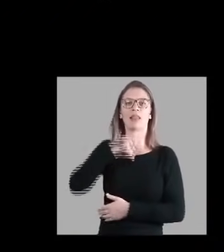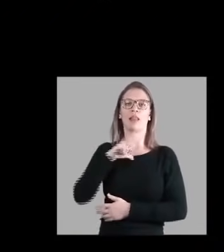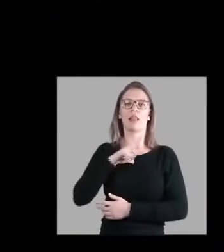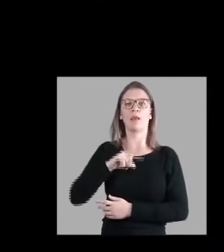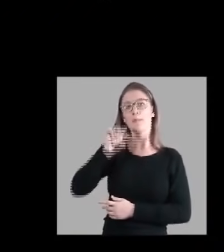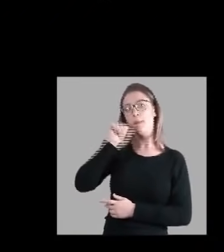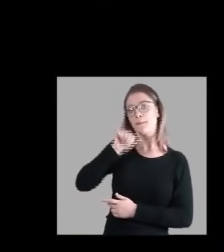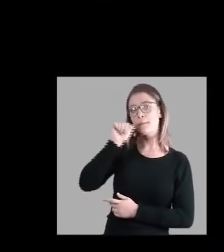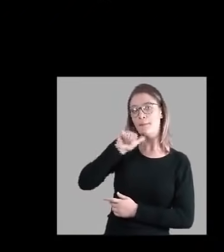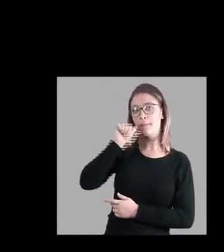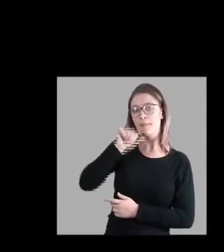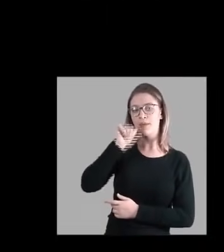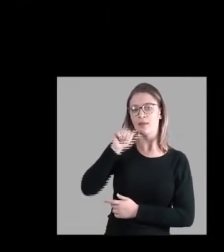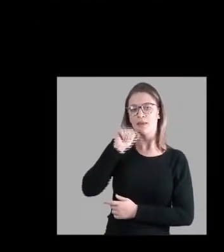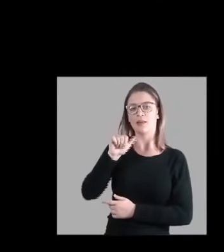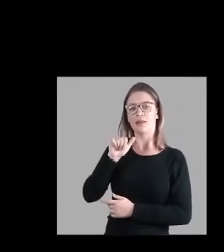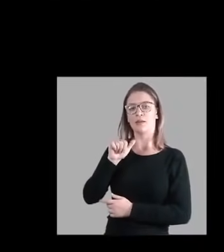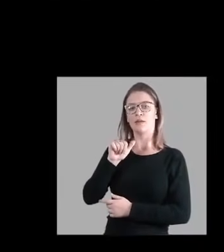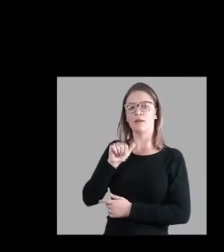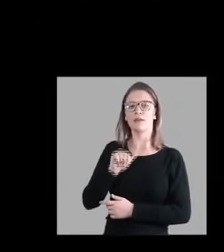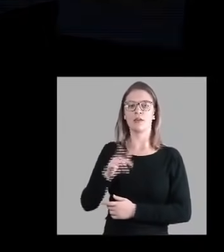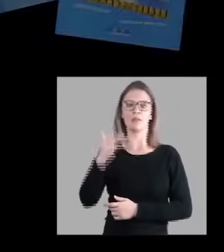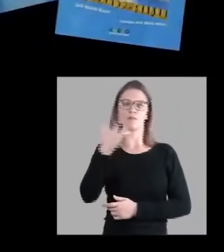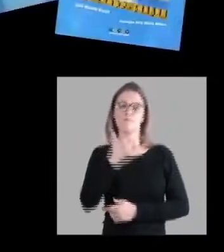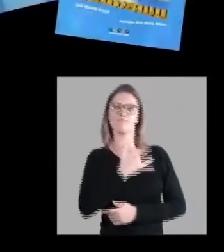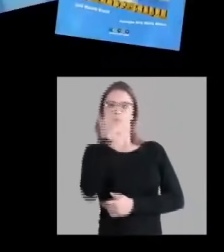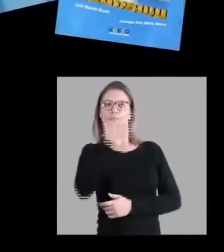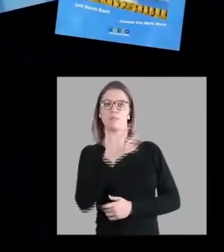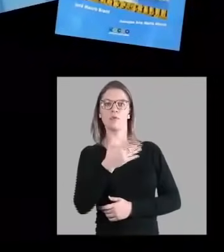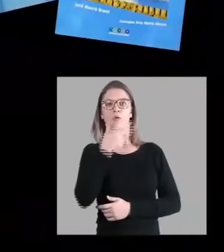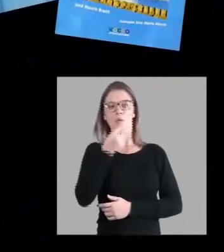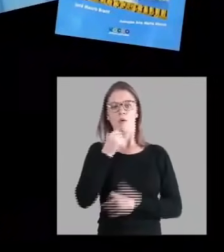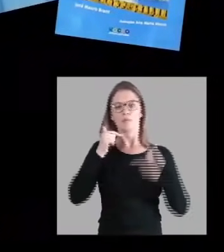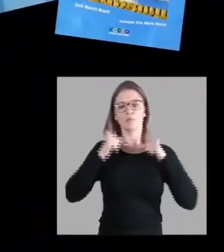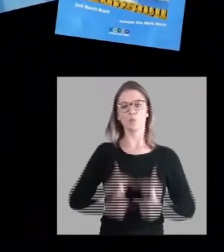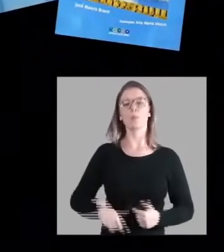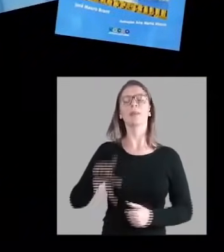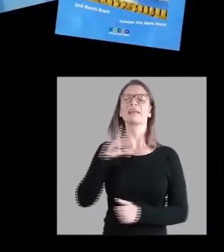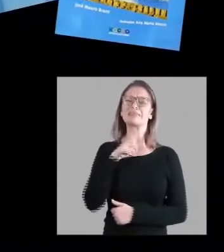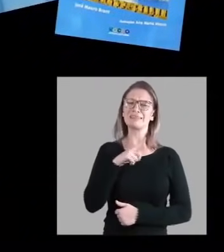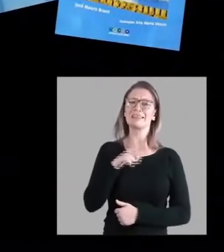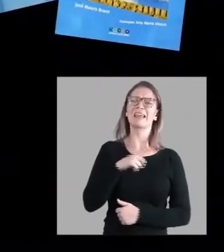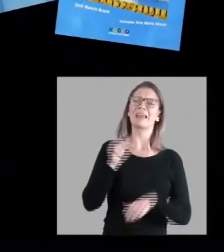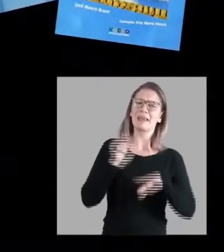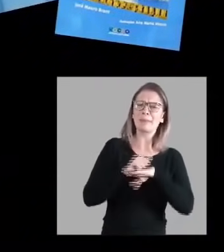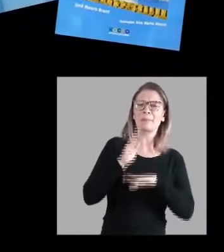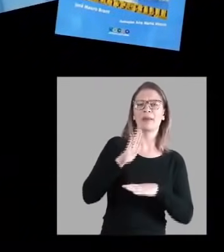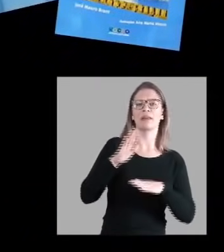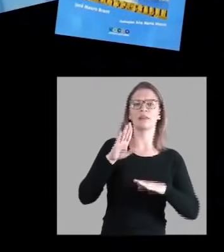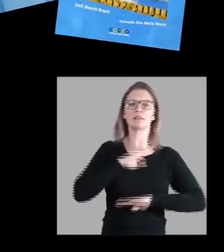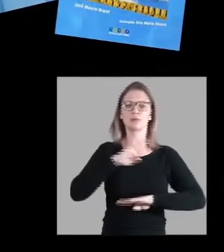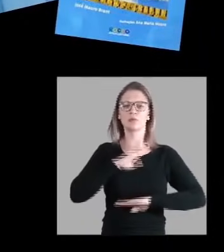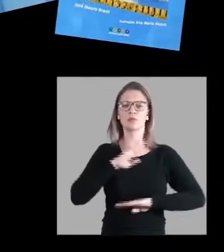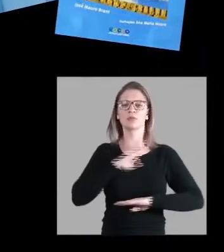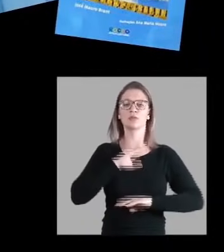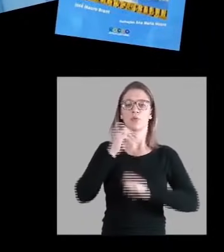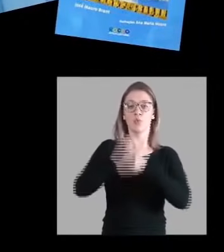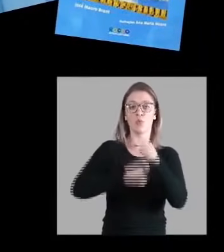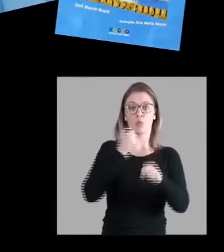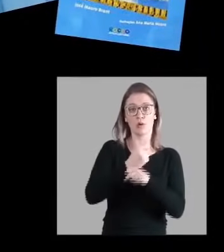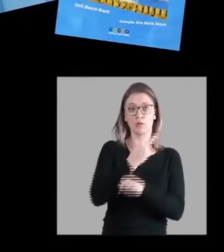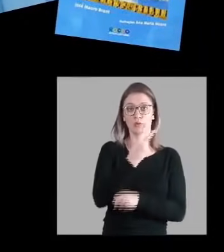menina que toca esse homem nu. E não apenas esse caso, nós temos também um episódio que aconteceu no mesmo ano,